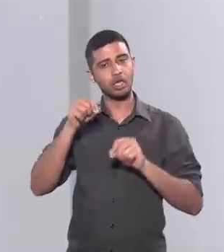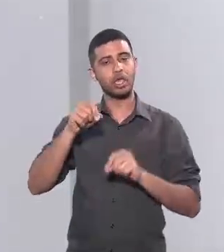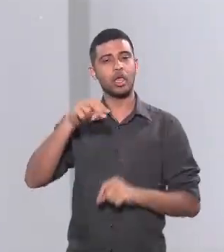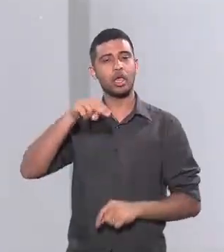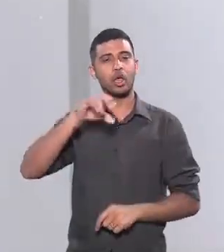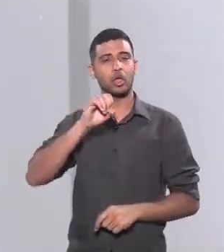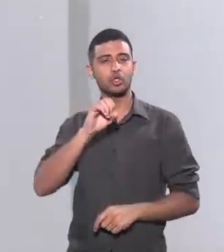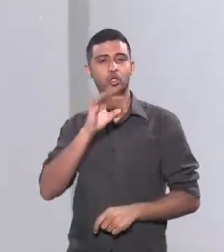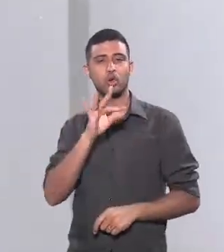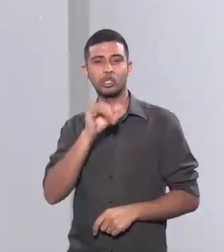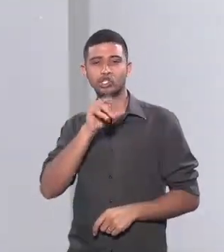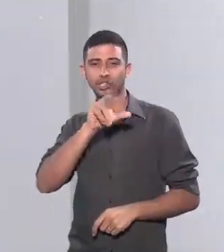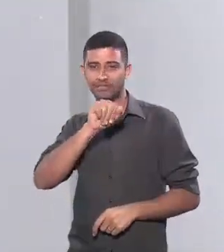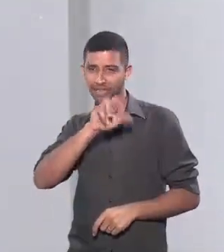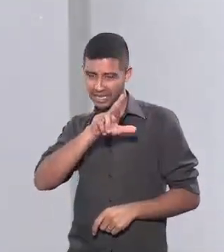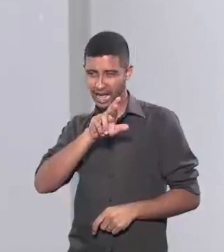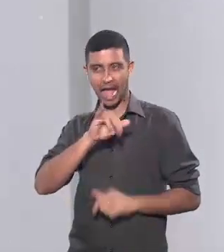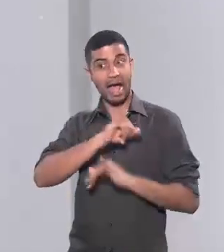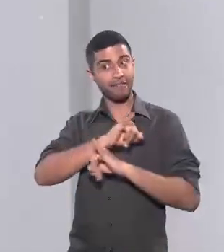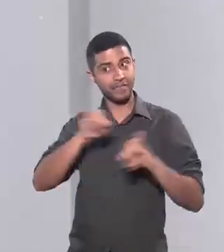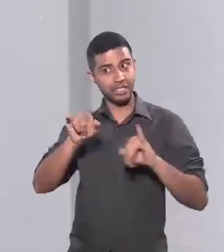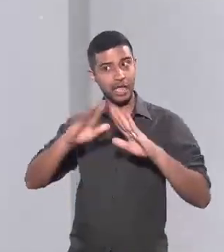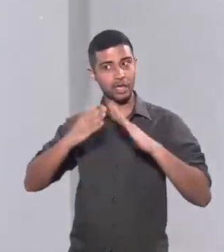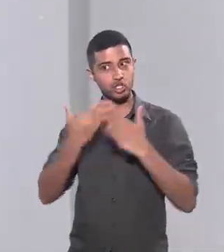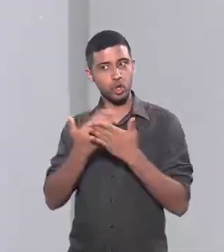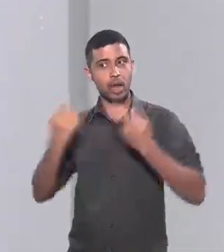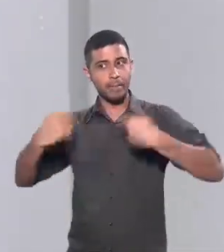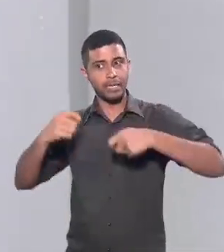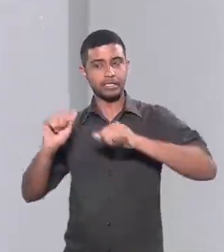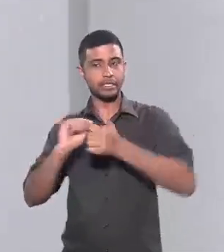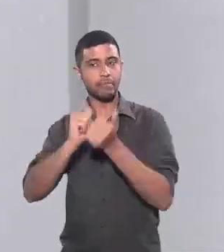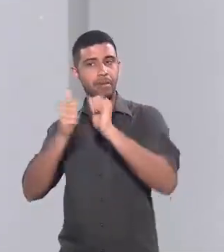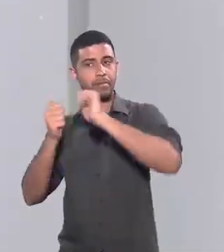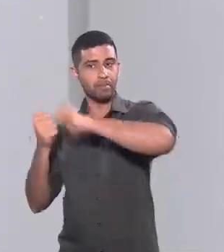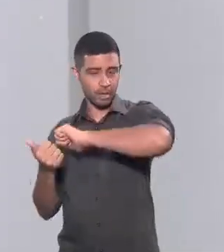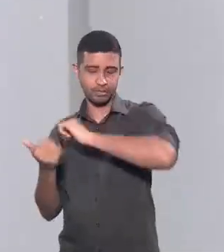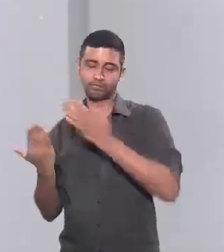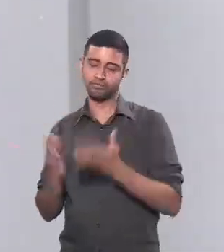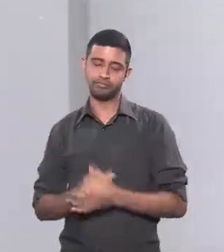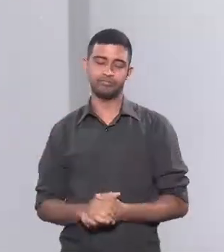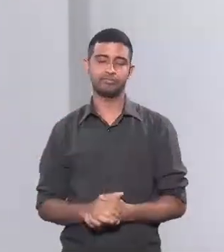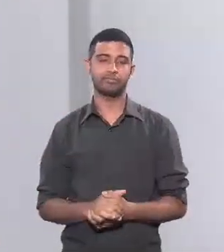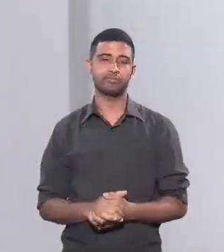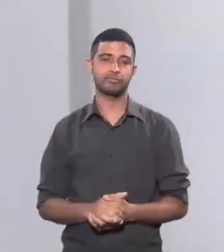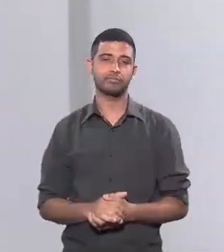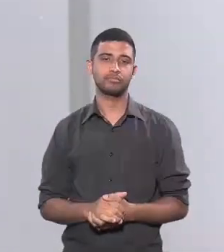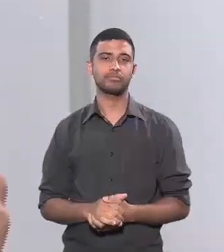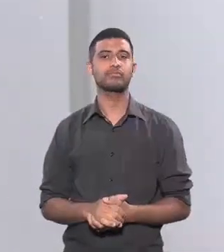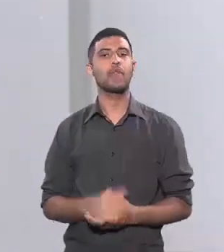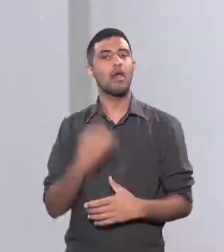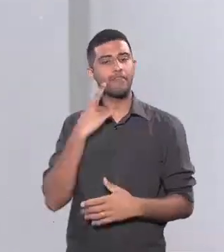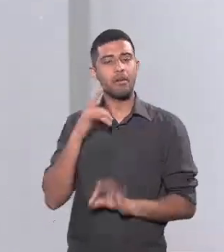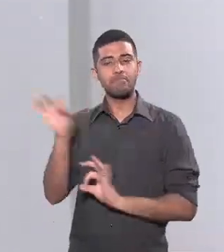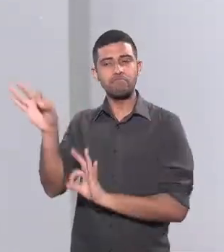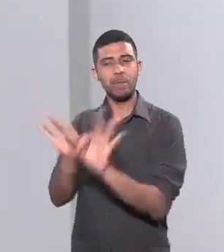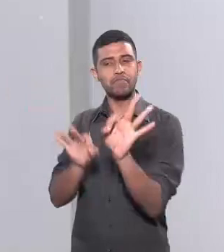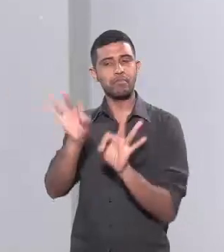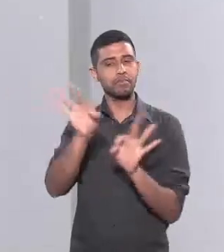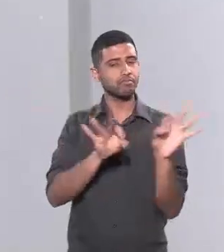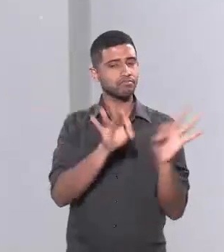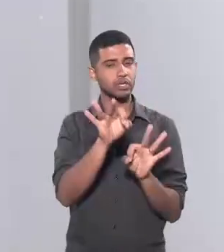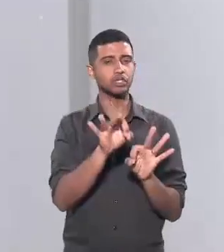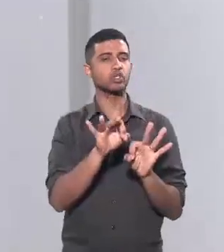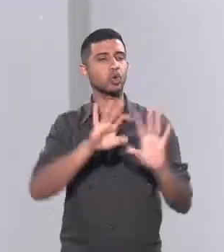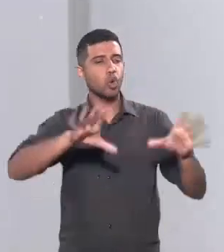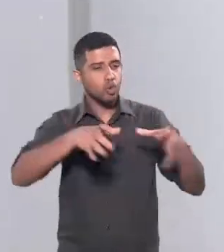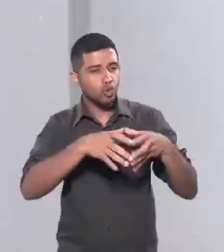notificação para que aquela instituição ela se adeque aos termos da lei. Então, portanto, concretamente falando, regularizando a